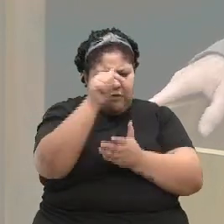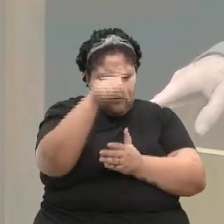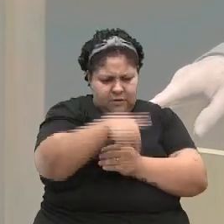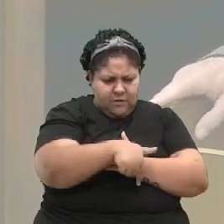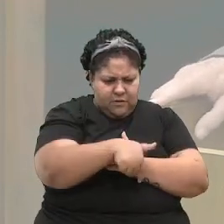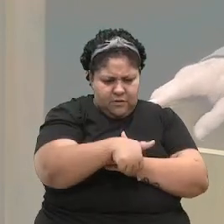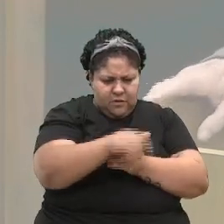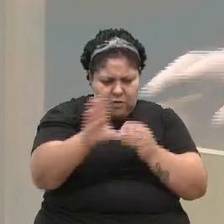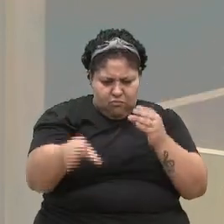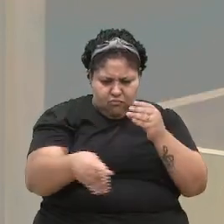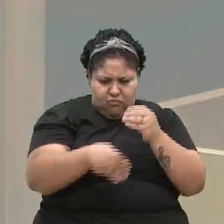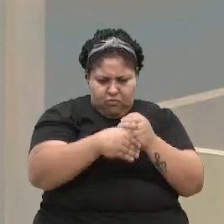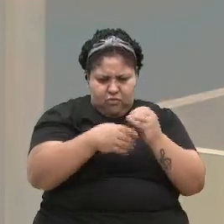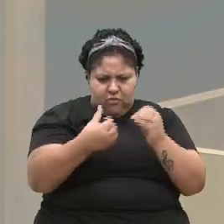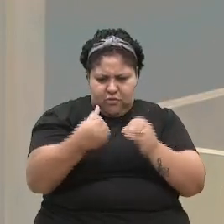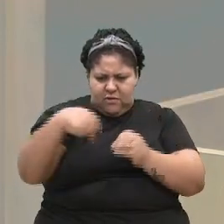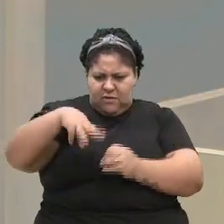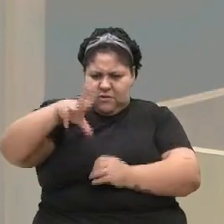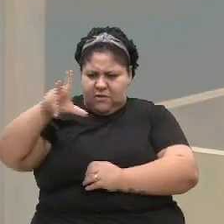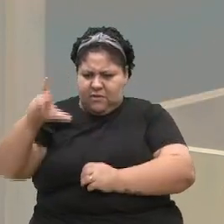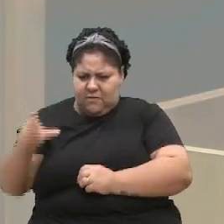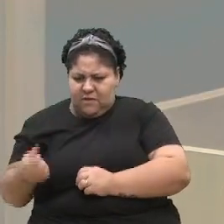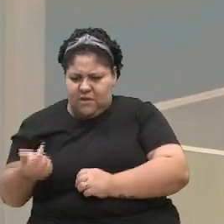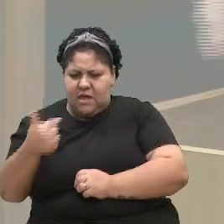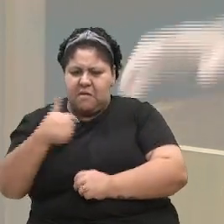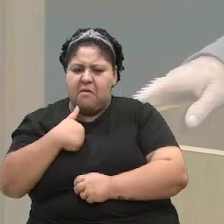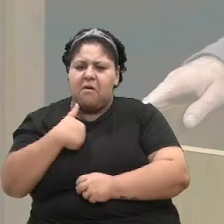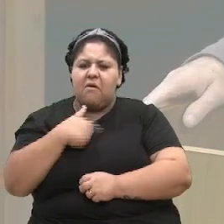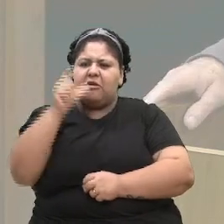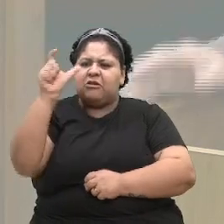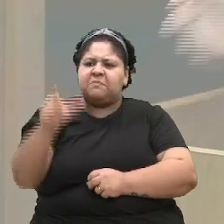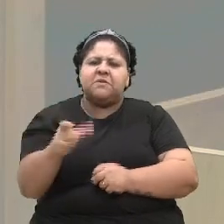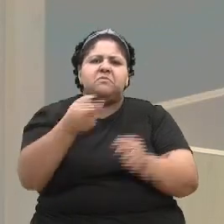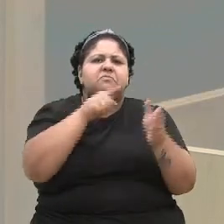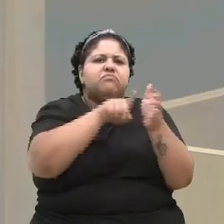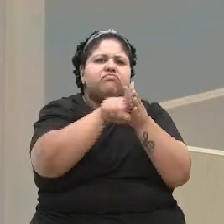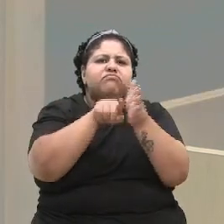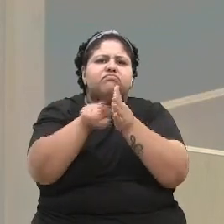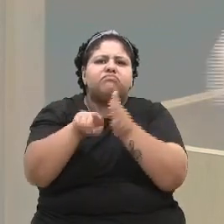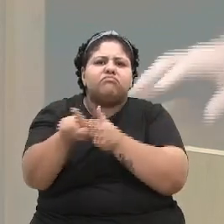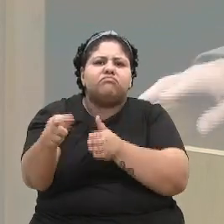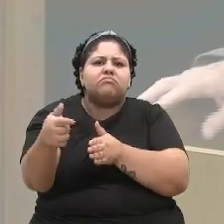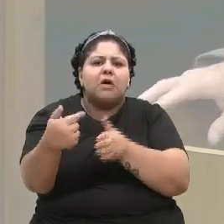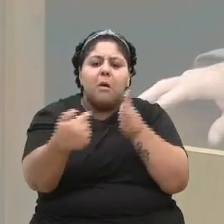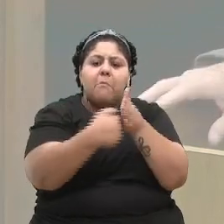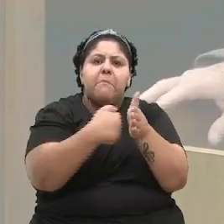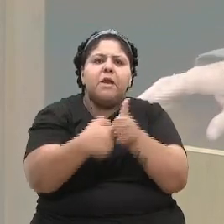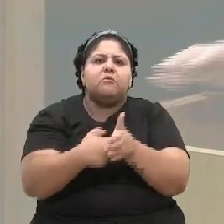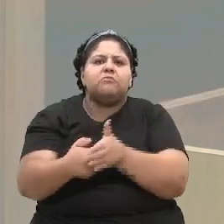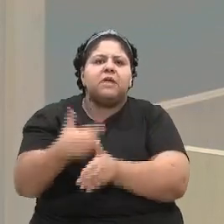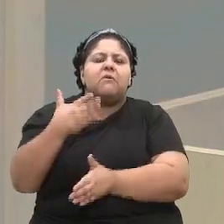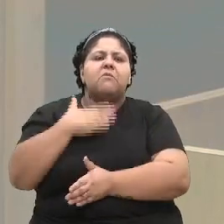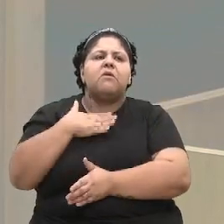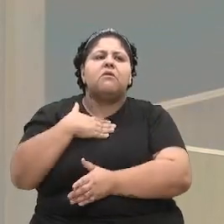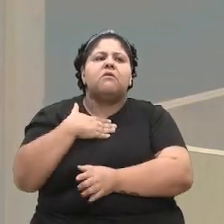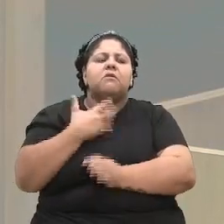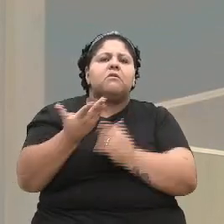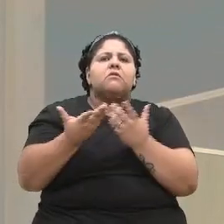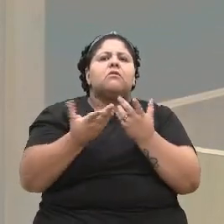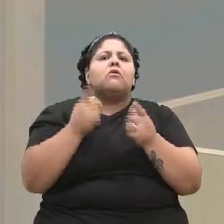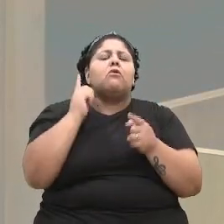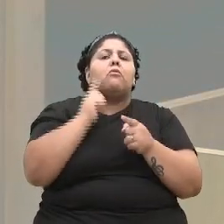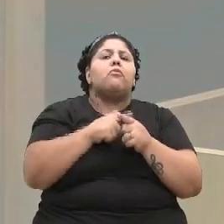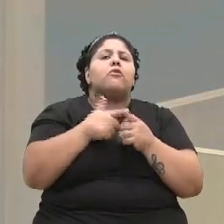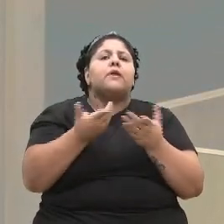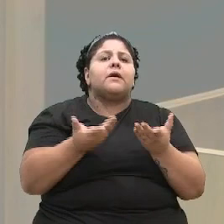6 milhões, eu fui abordado várias vezes por pessoas de Caxias do Sul que questionaram o